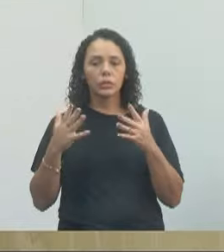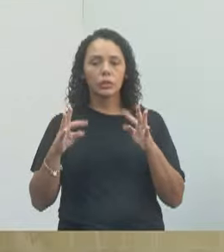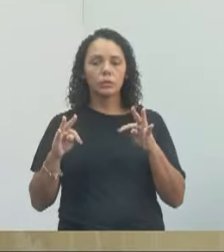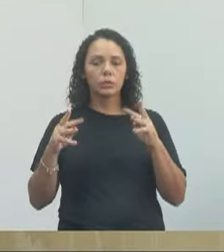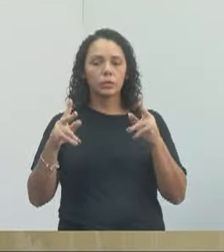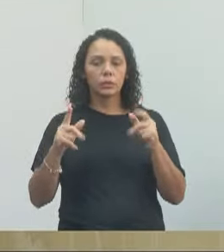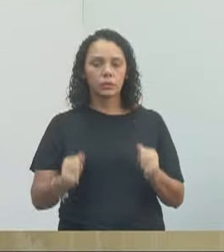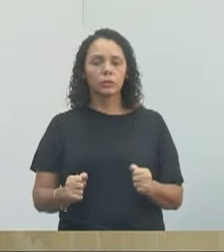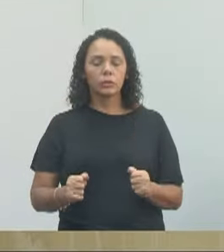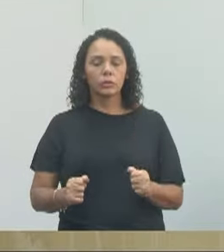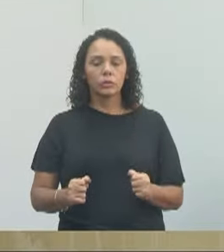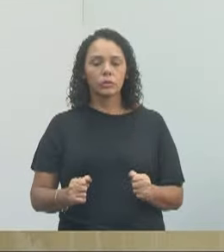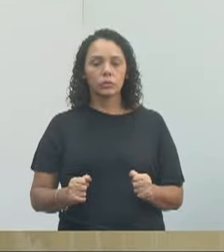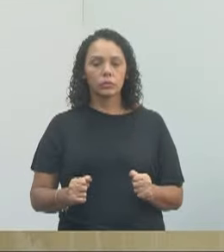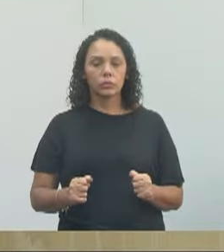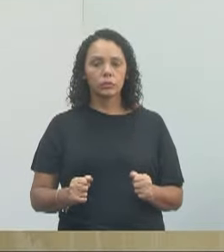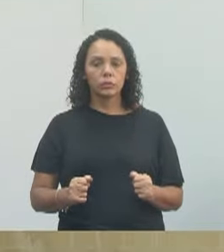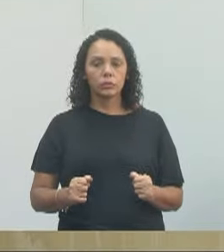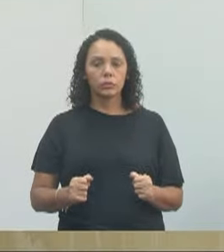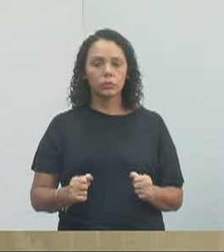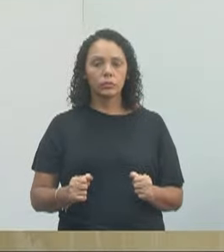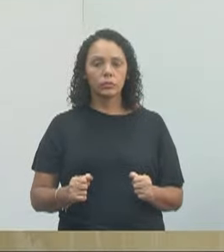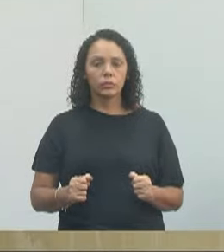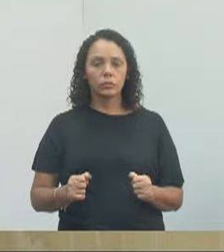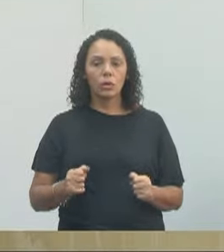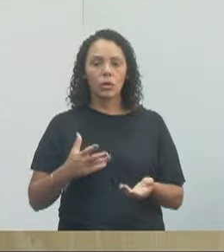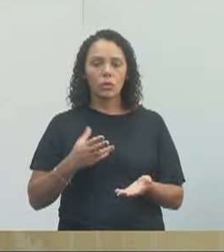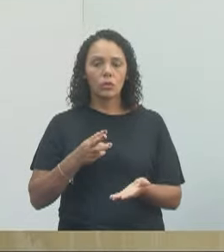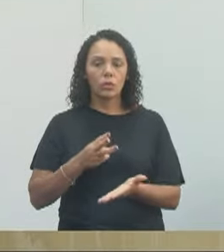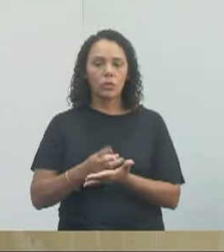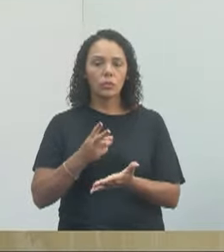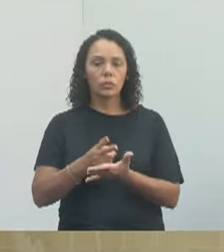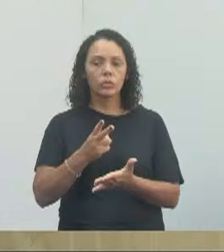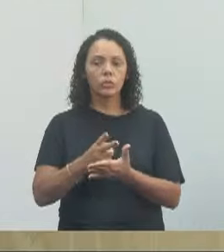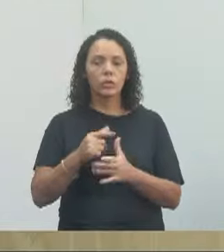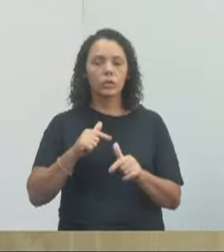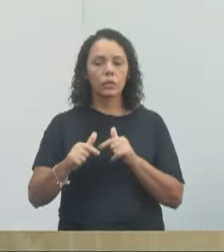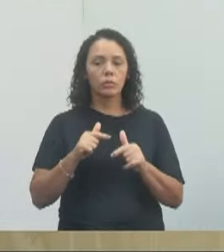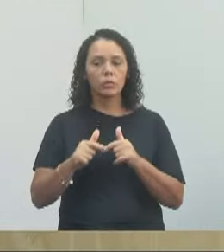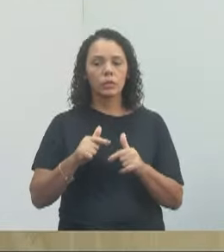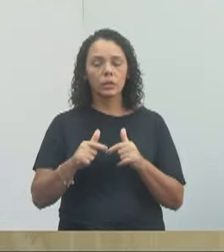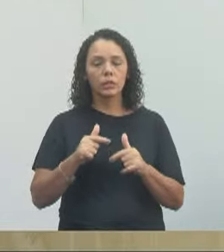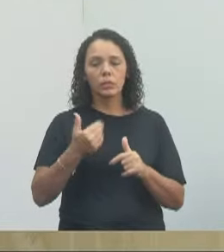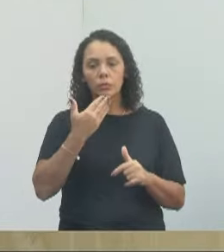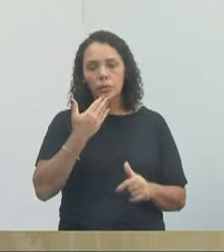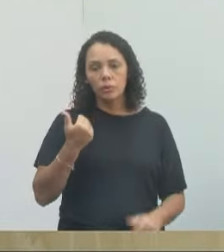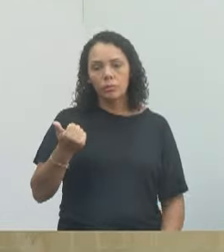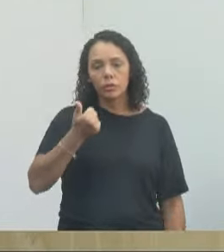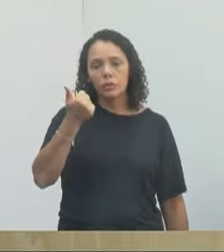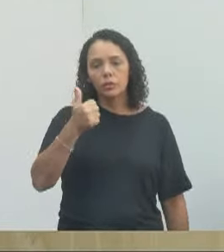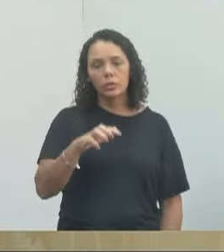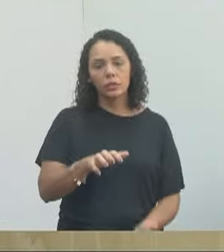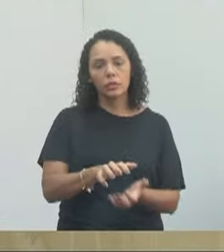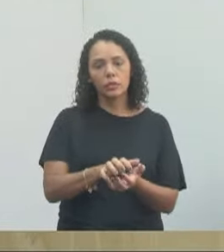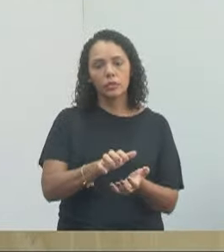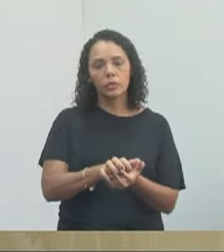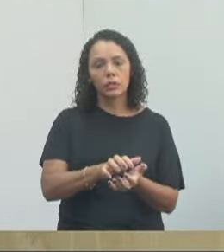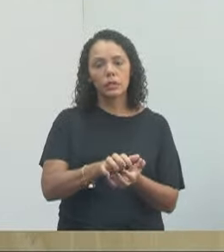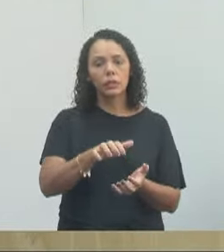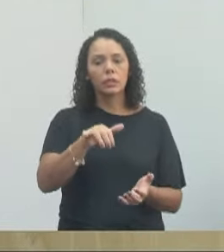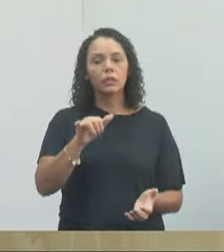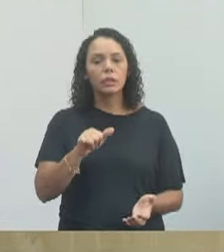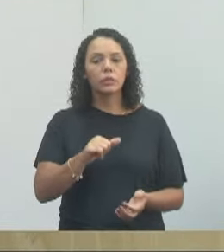todos Parabéns a todos envolvidos vamos seguir trabalhando por mais melhorias em Jacarei e por ocasião da